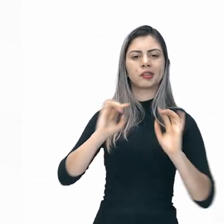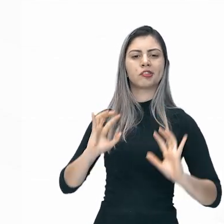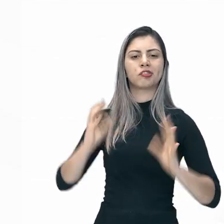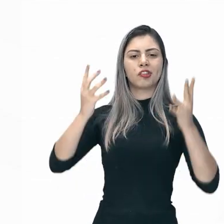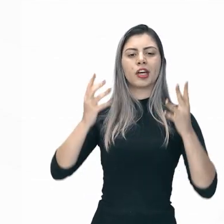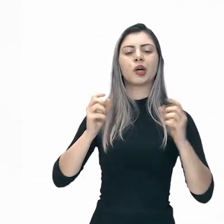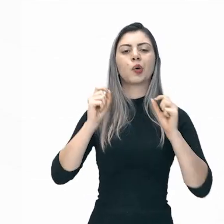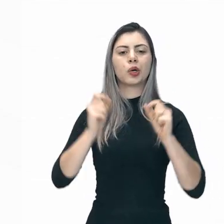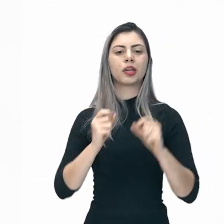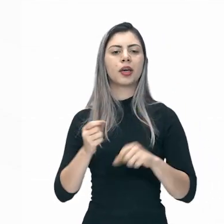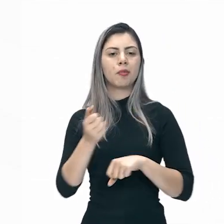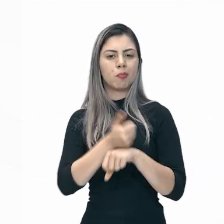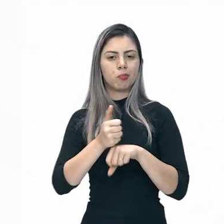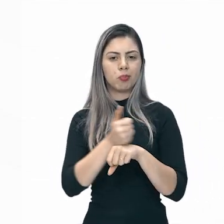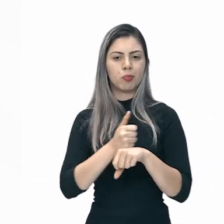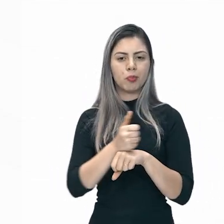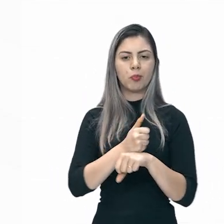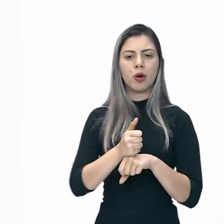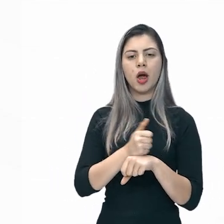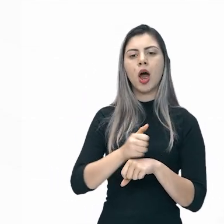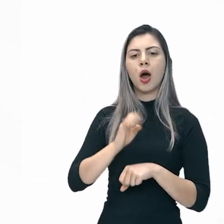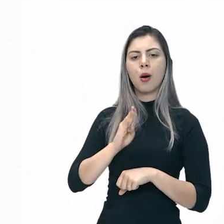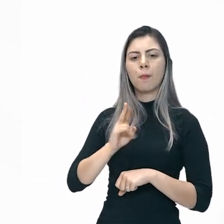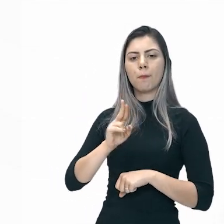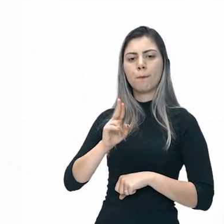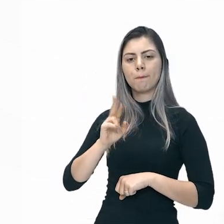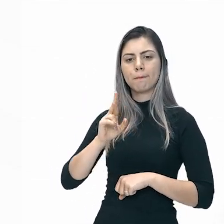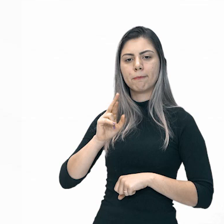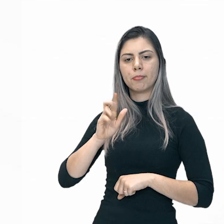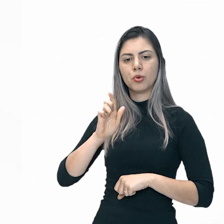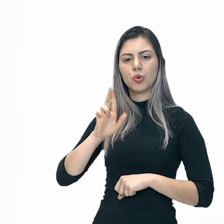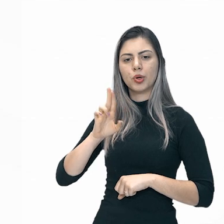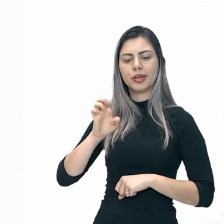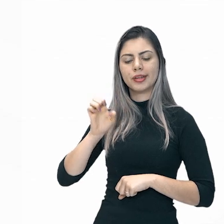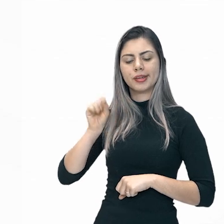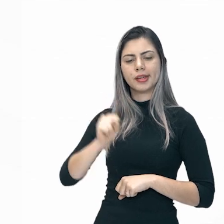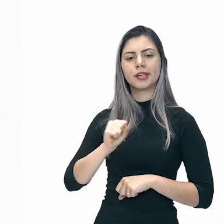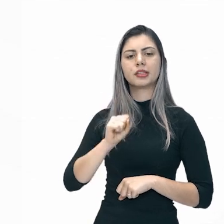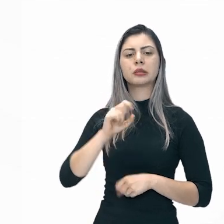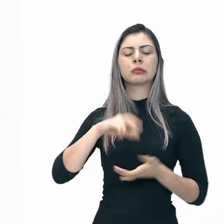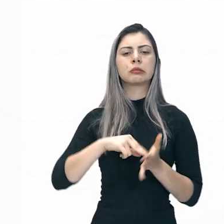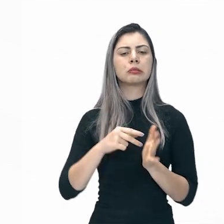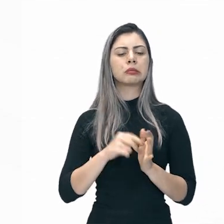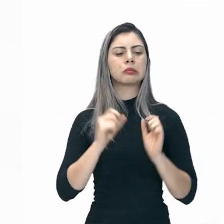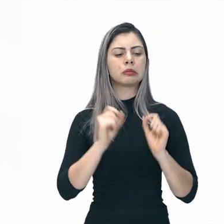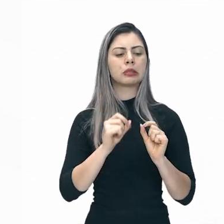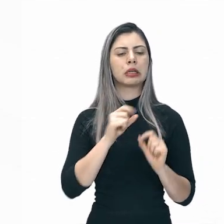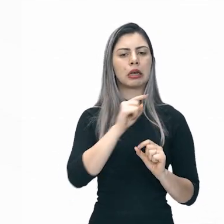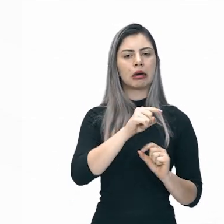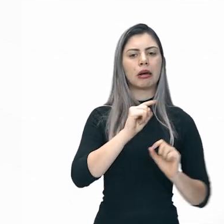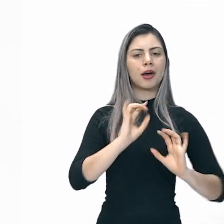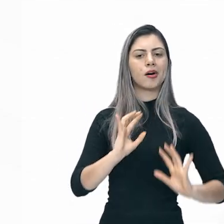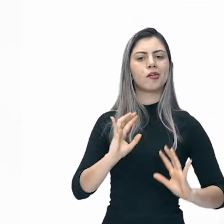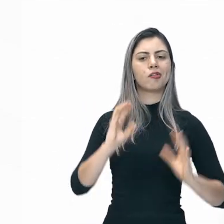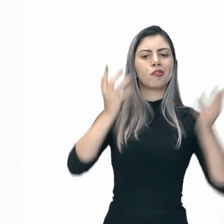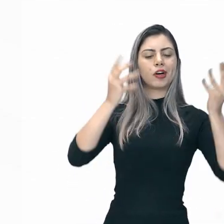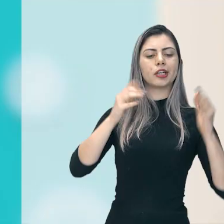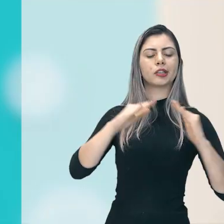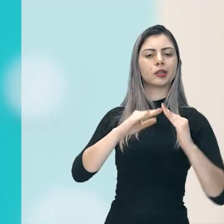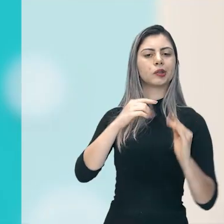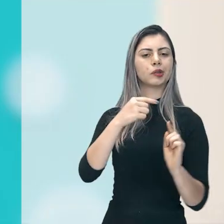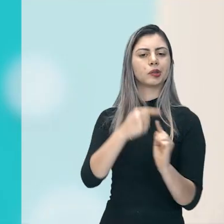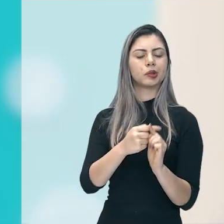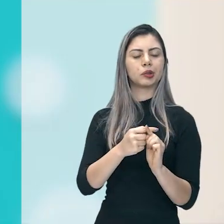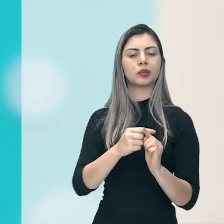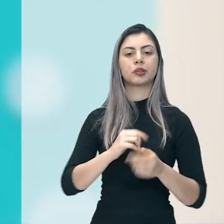profissionalismo burguês. O que ele fala isso? Do arraial de igreja para o profissionalismo burguês. Ele